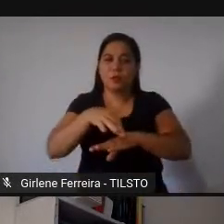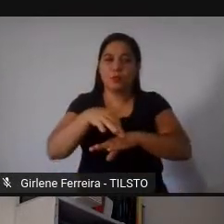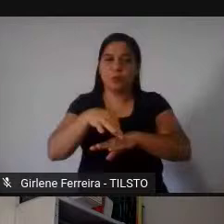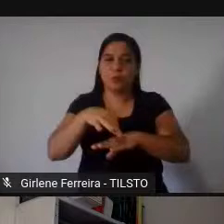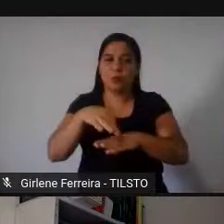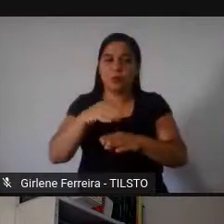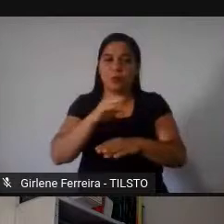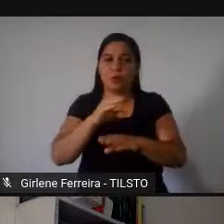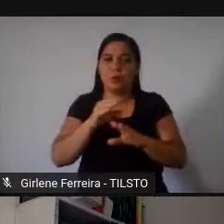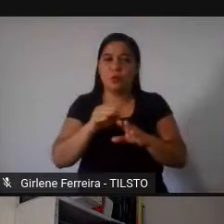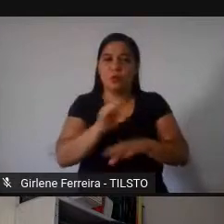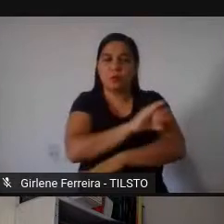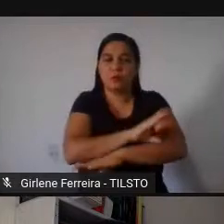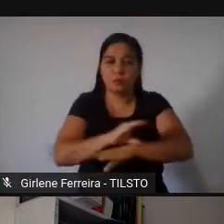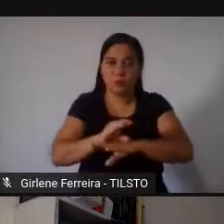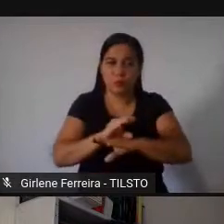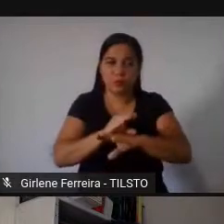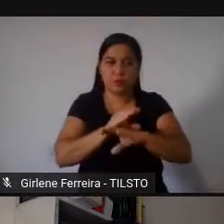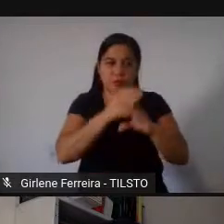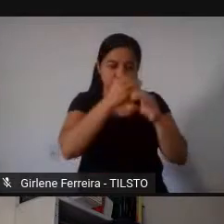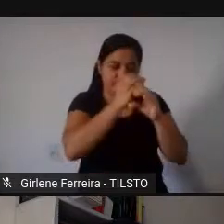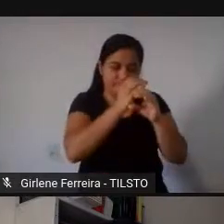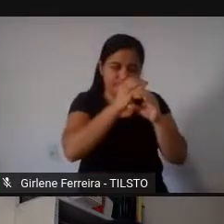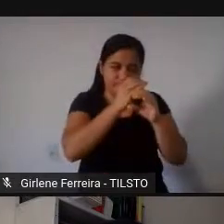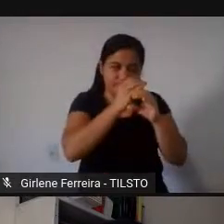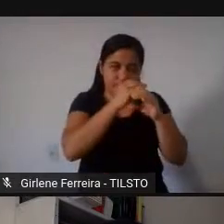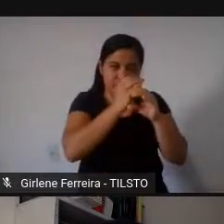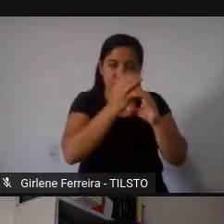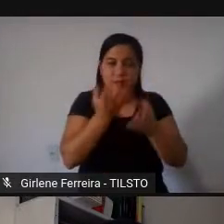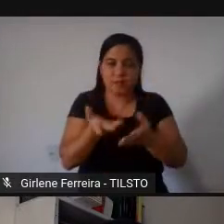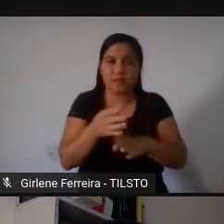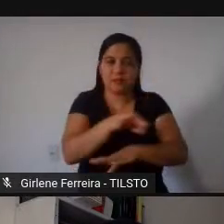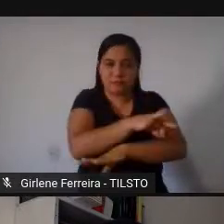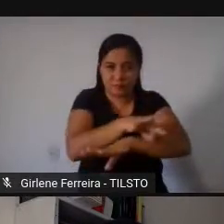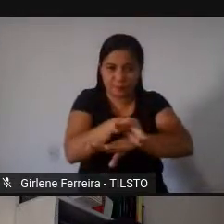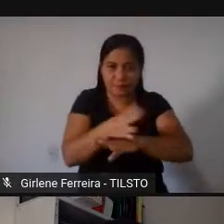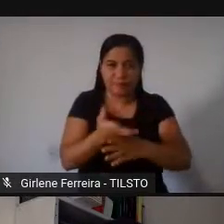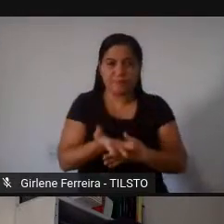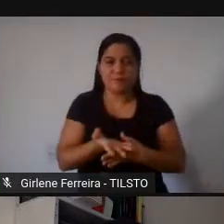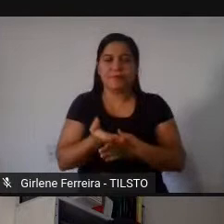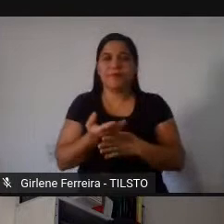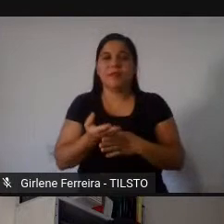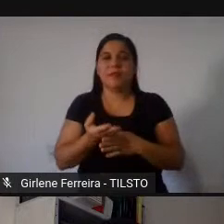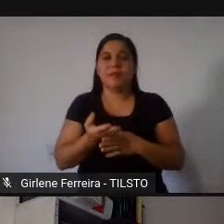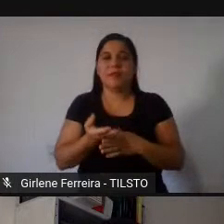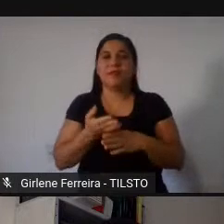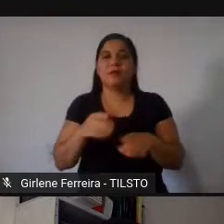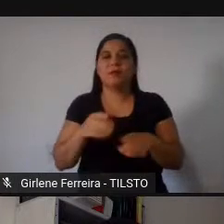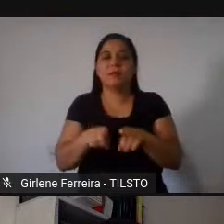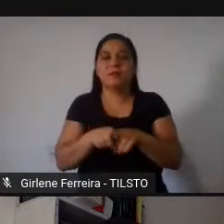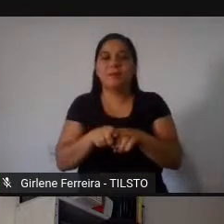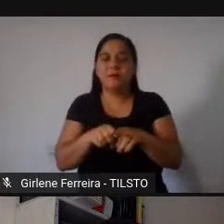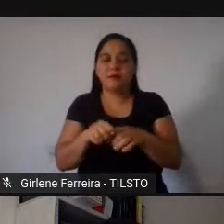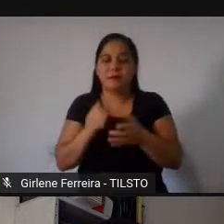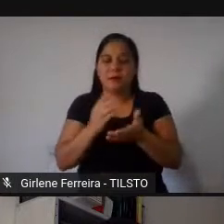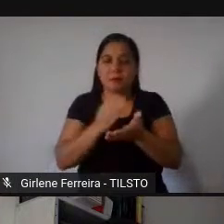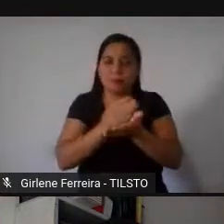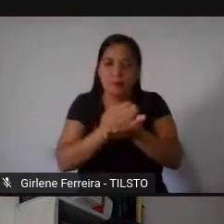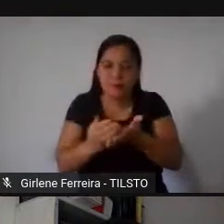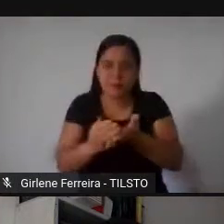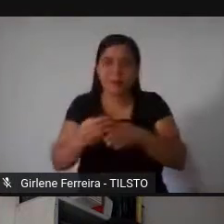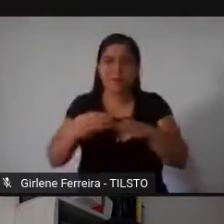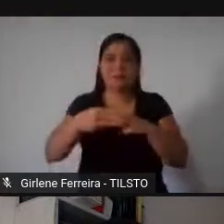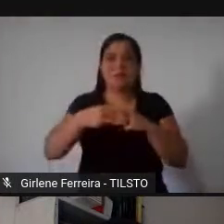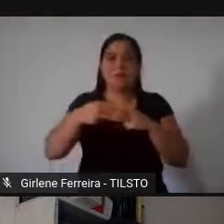ela participou também do PICME, que é um programa de iniciação científica e mestrado do CNPq. Então, que